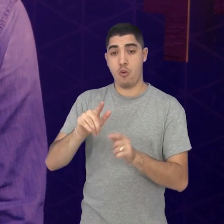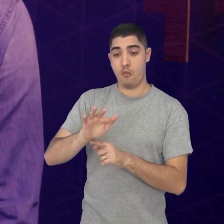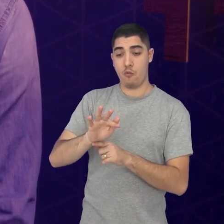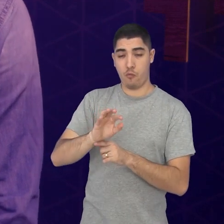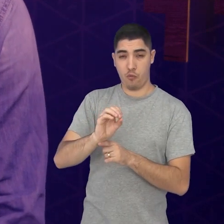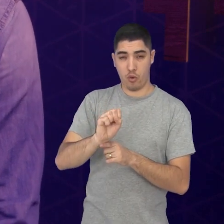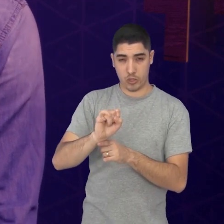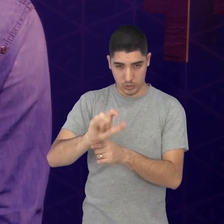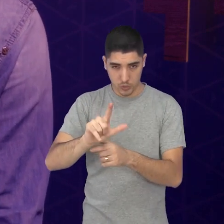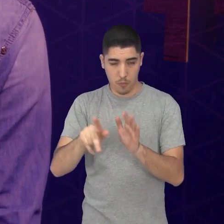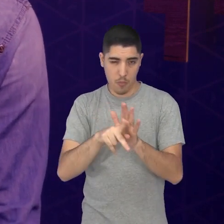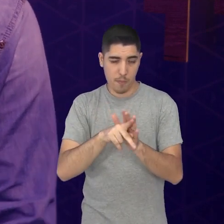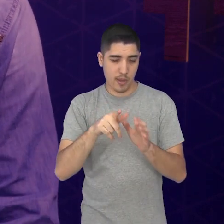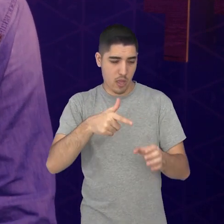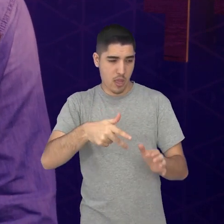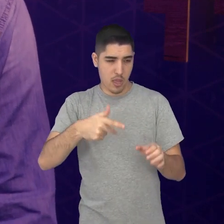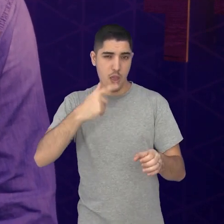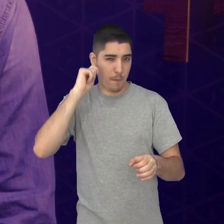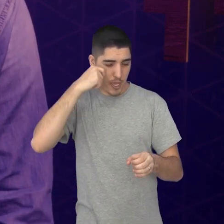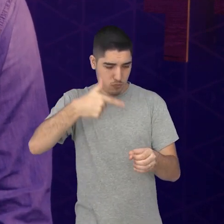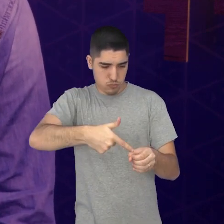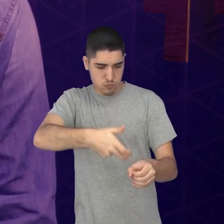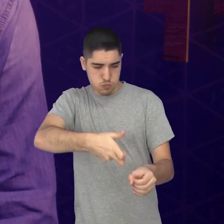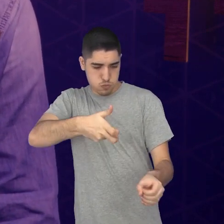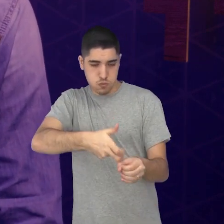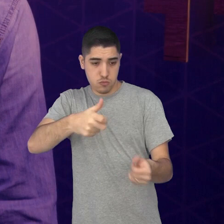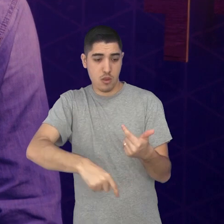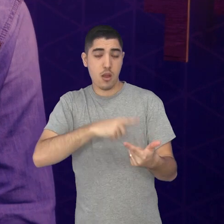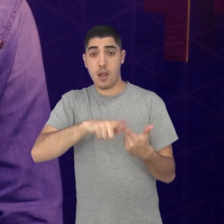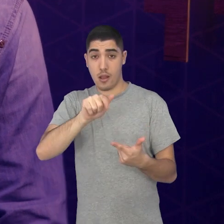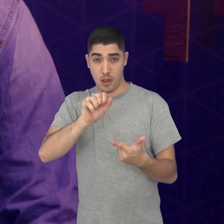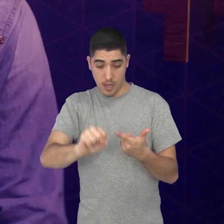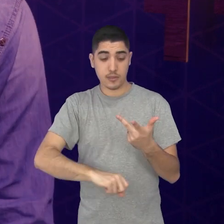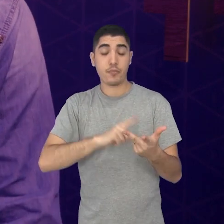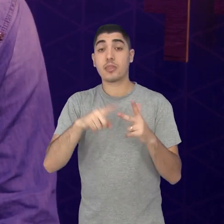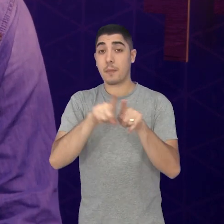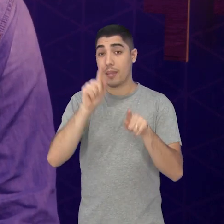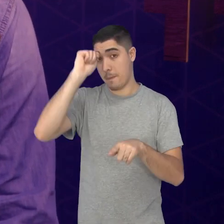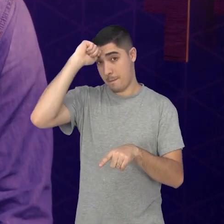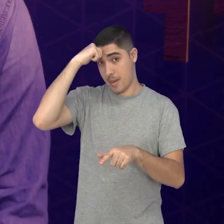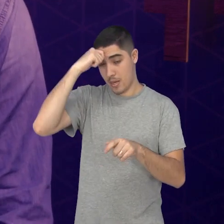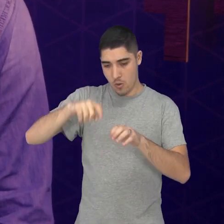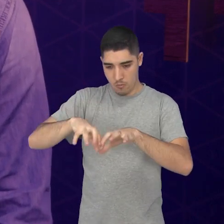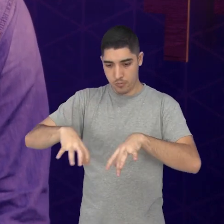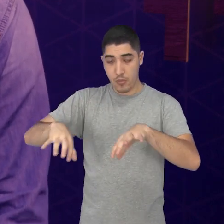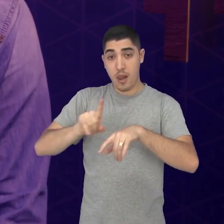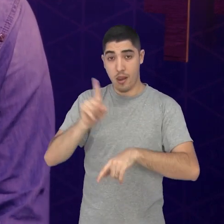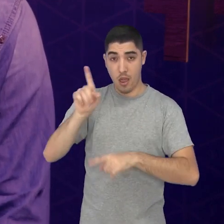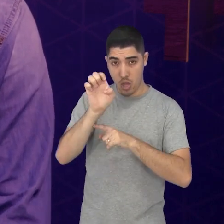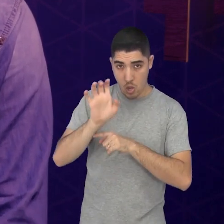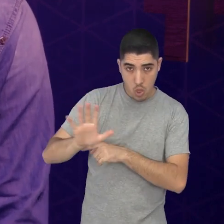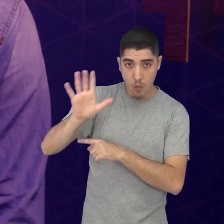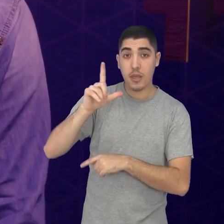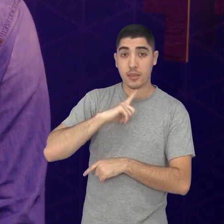que é o petróleo, que é o gás, às vezes tem energia por carvão, né? Na Europa também